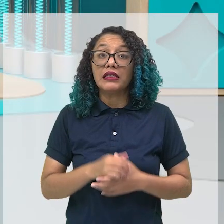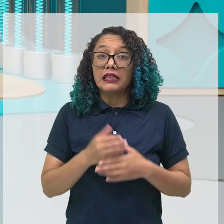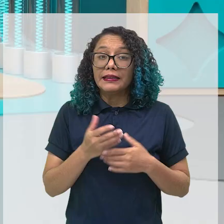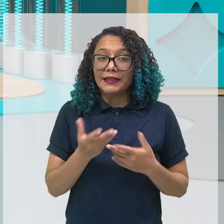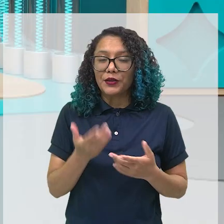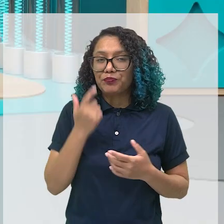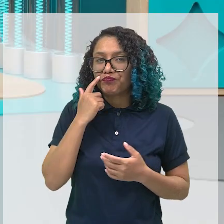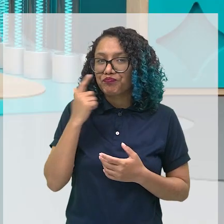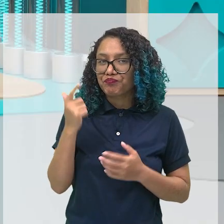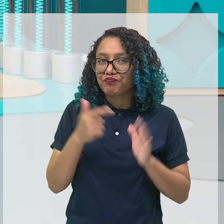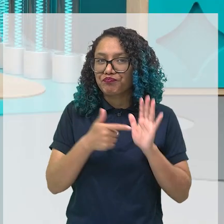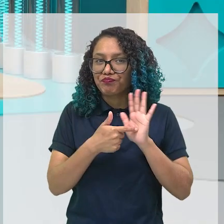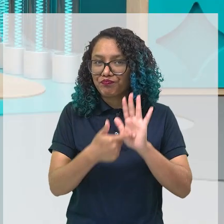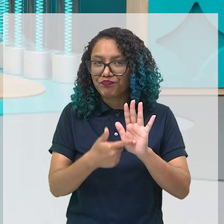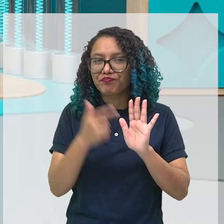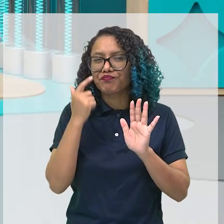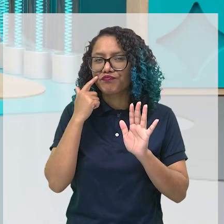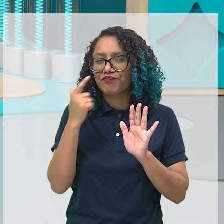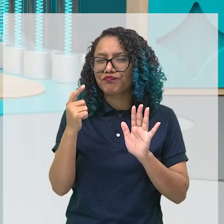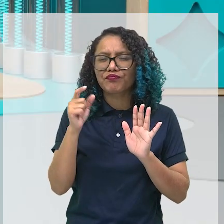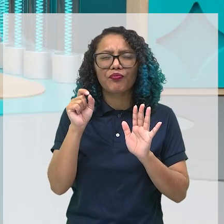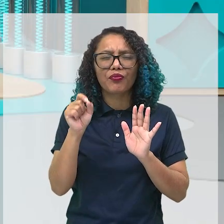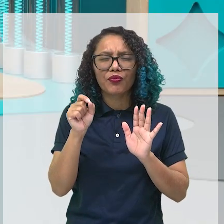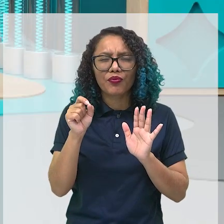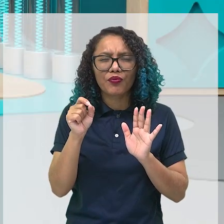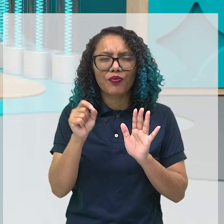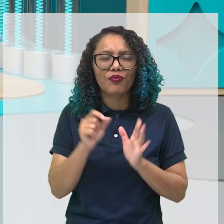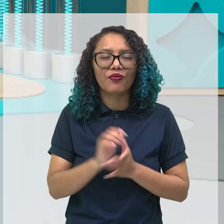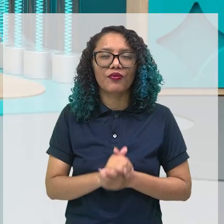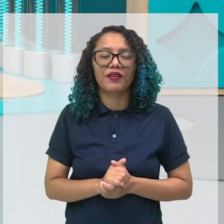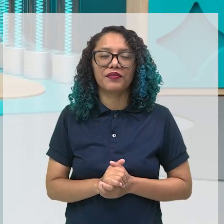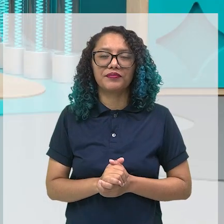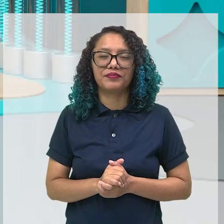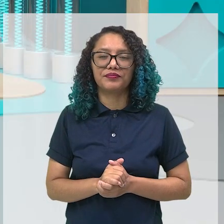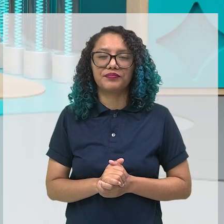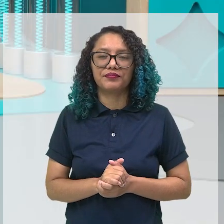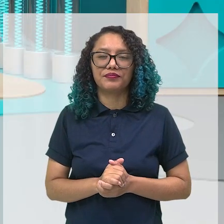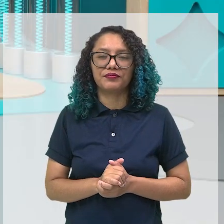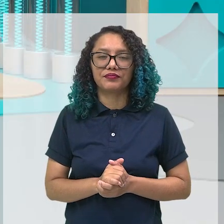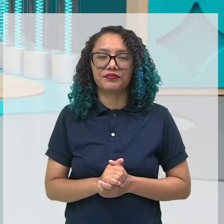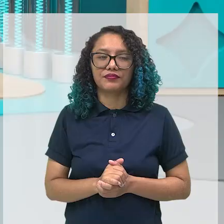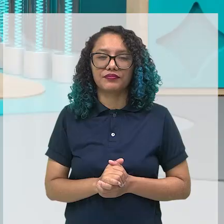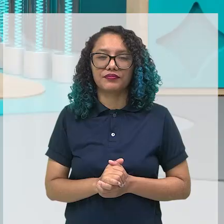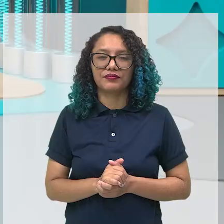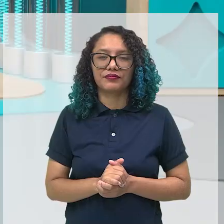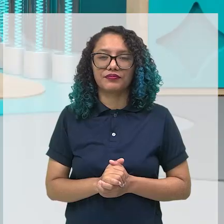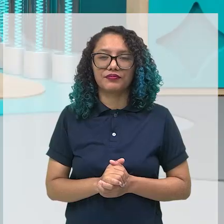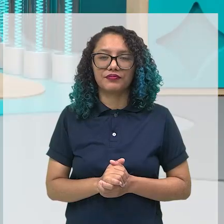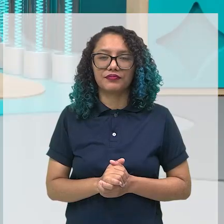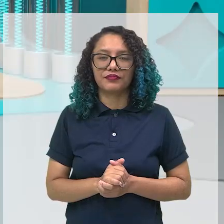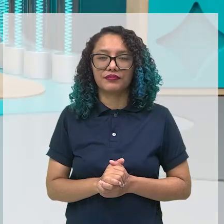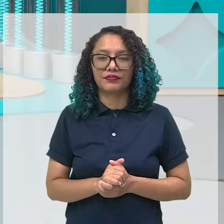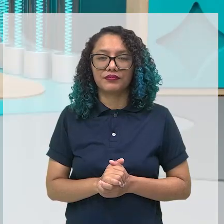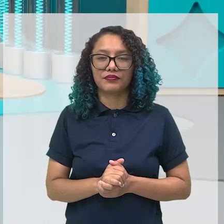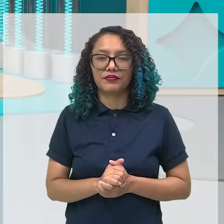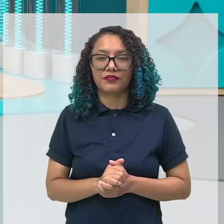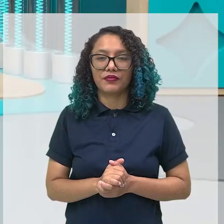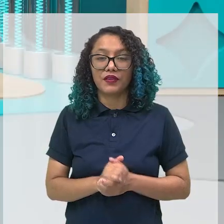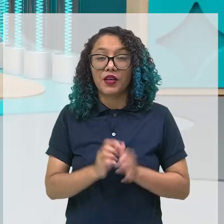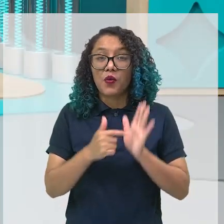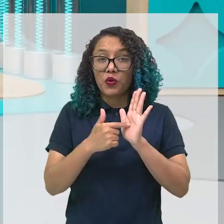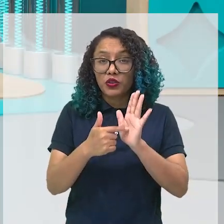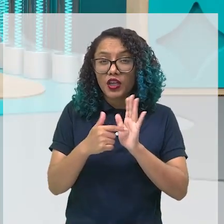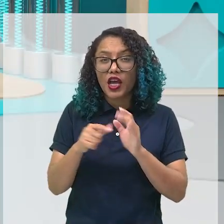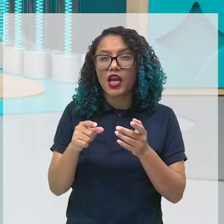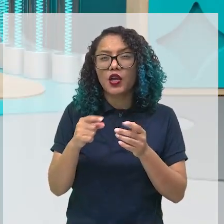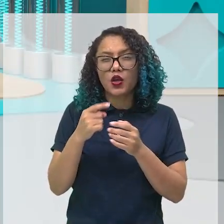Nesta apresentação nós tivemos, né, perdão, somente o som sem letra,